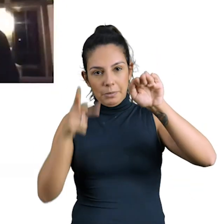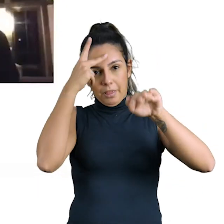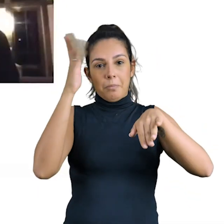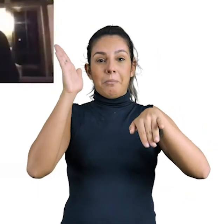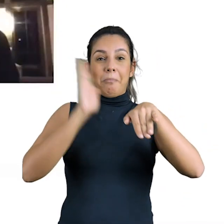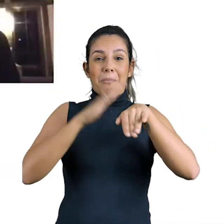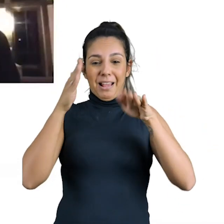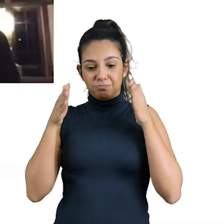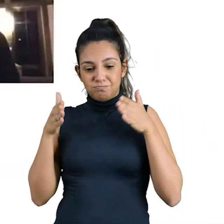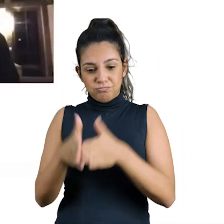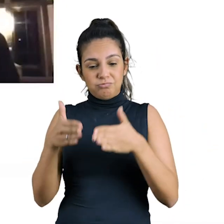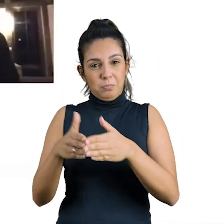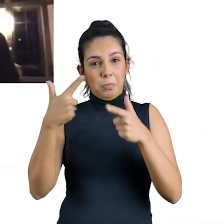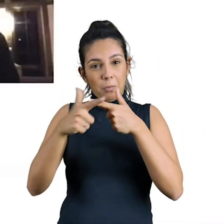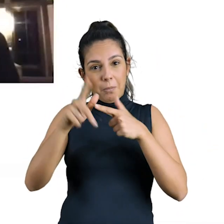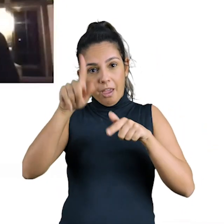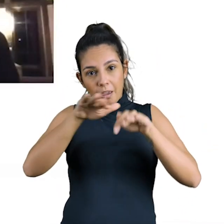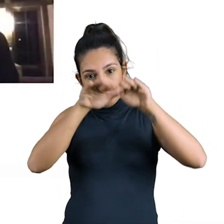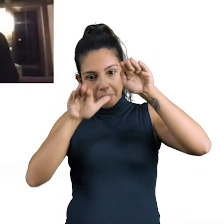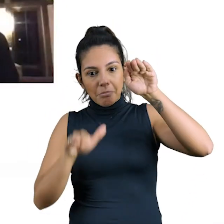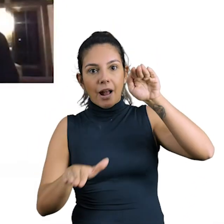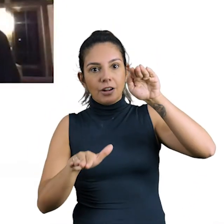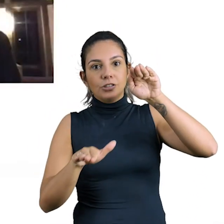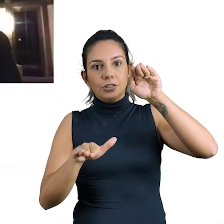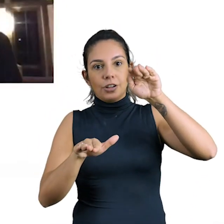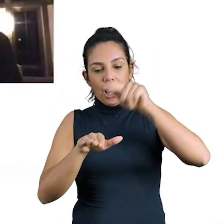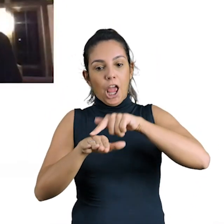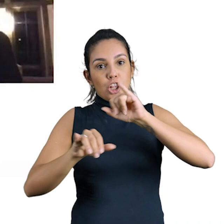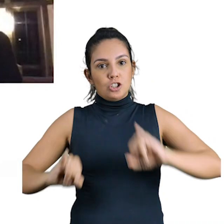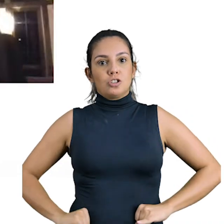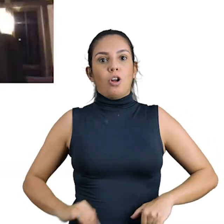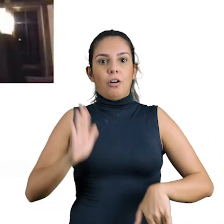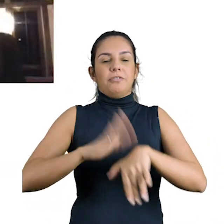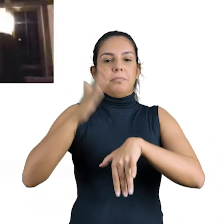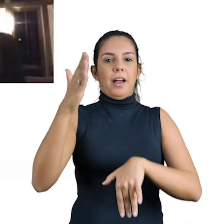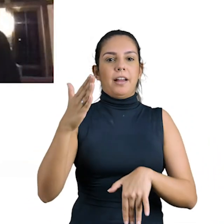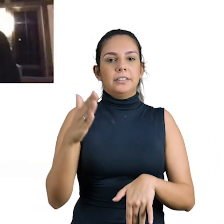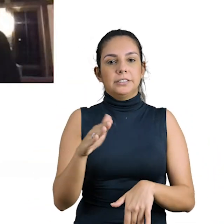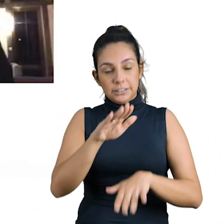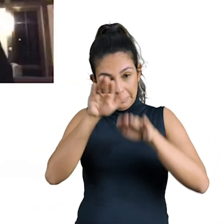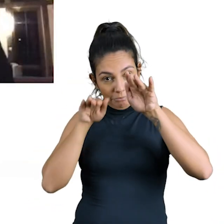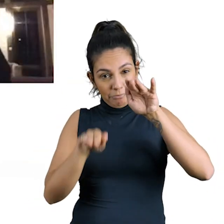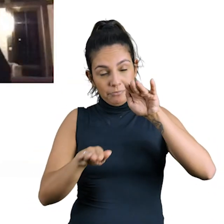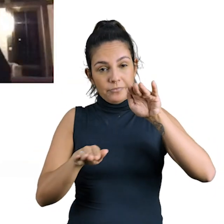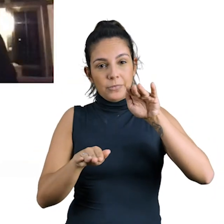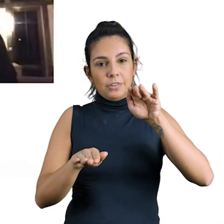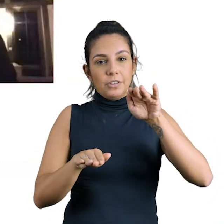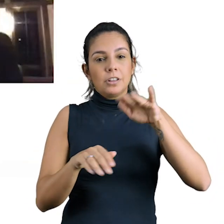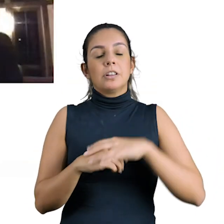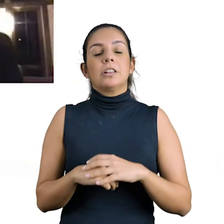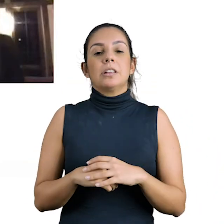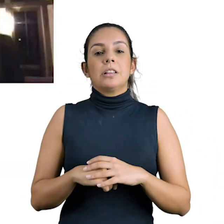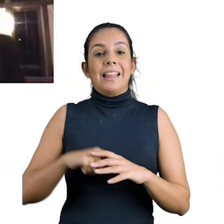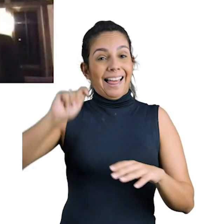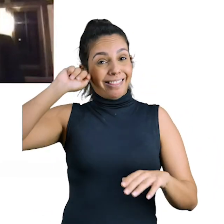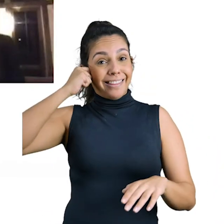mais afetadas são as populações de baixa renda, e dentre as populações de baixa renda, as populações negras, né?